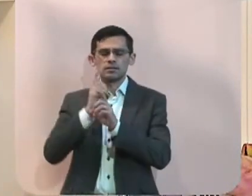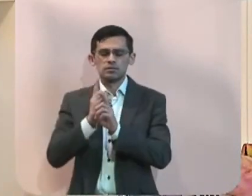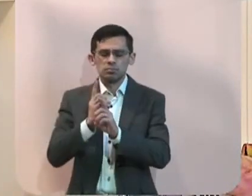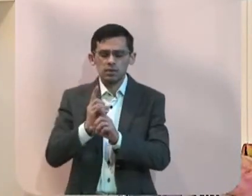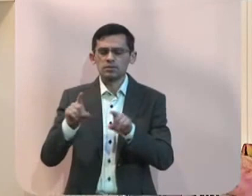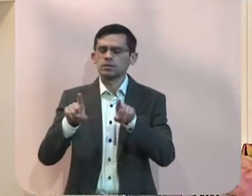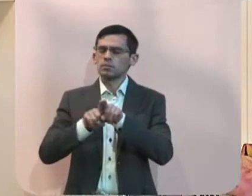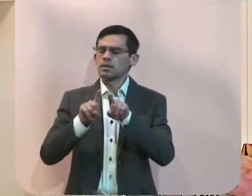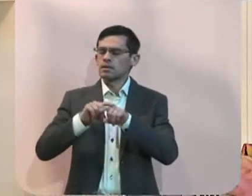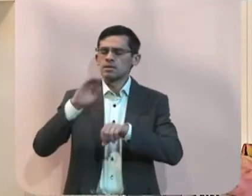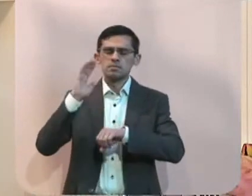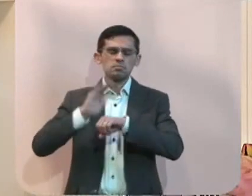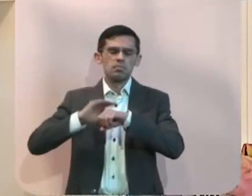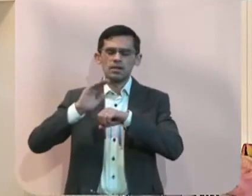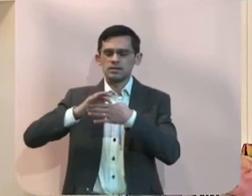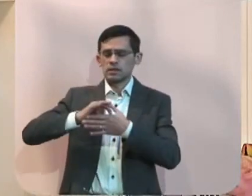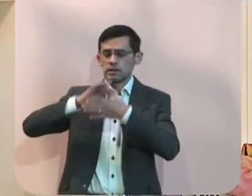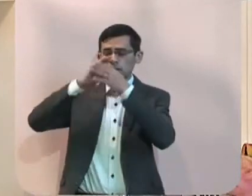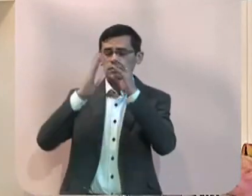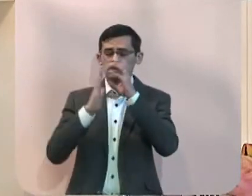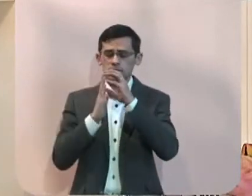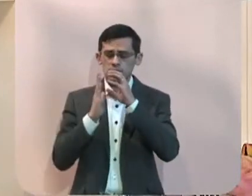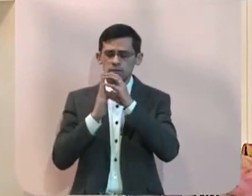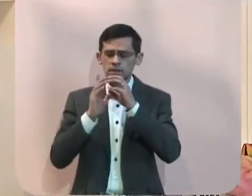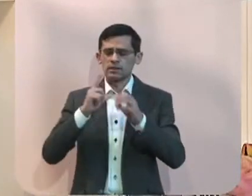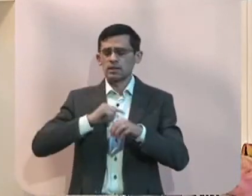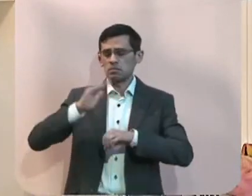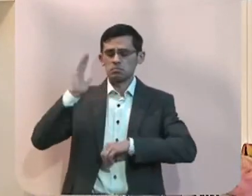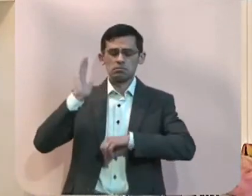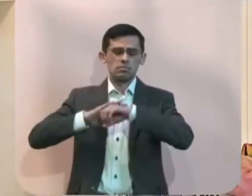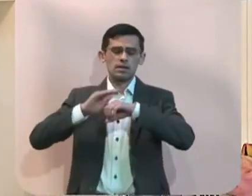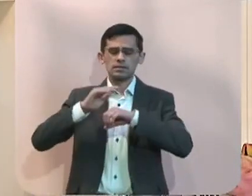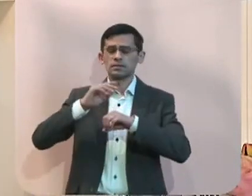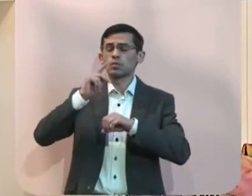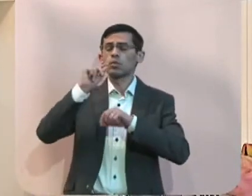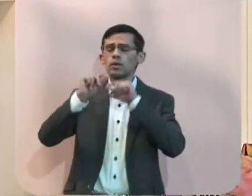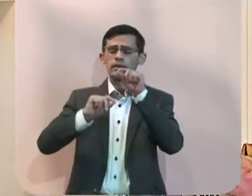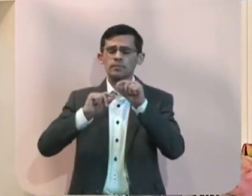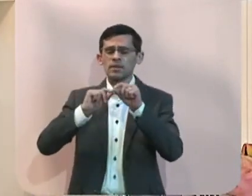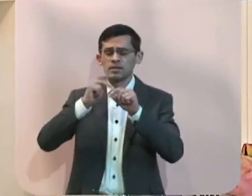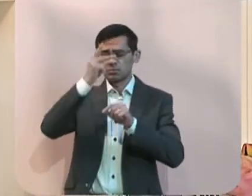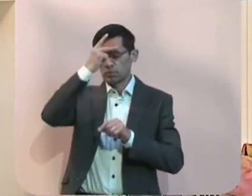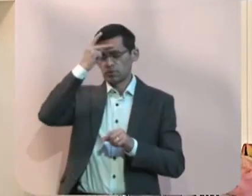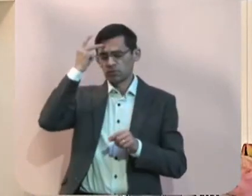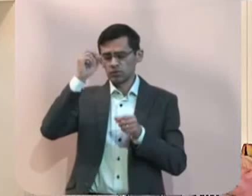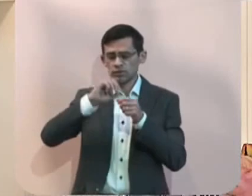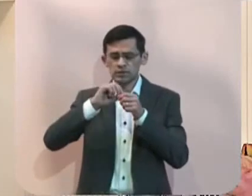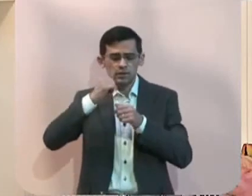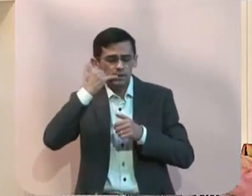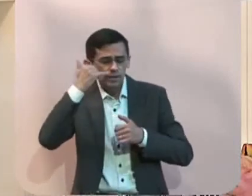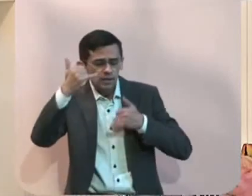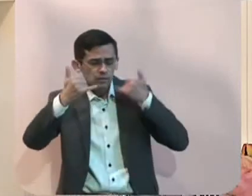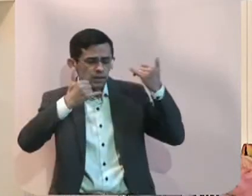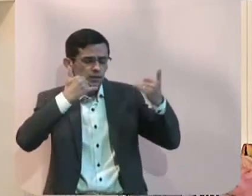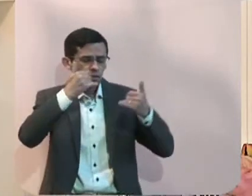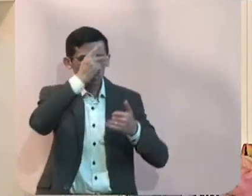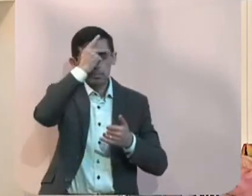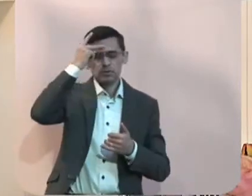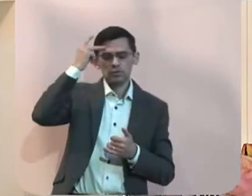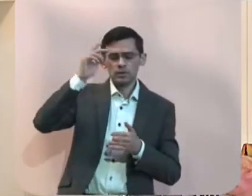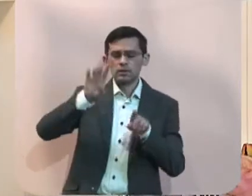queremos aumentar o número de líderes de célula, nós queremos aumentar o número daqueles que estão fazendo contato com pessoas,